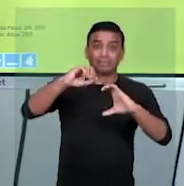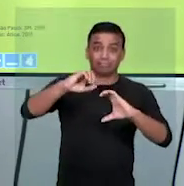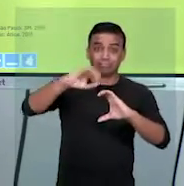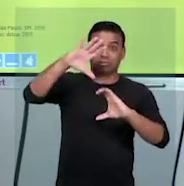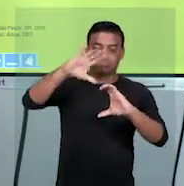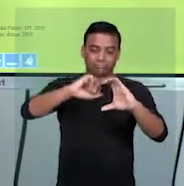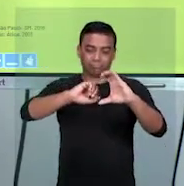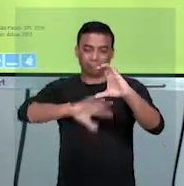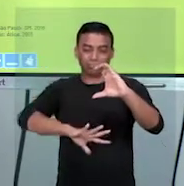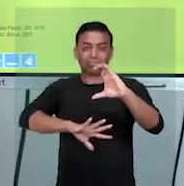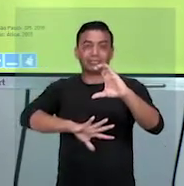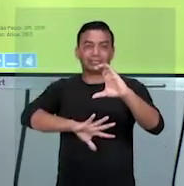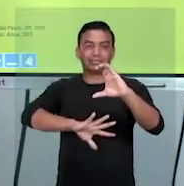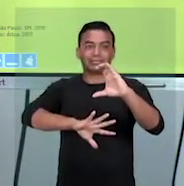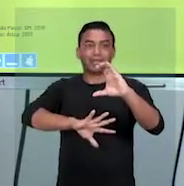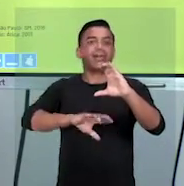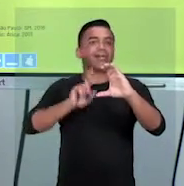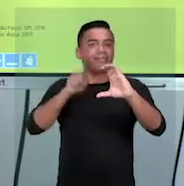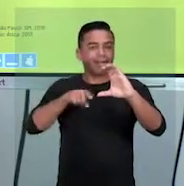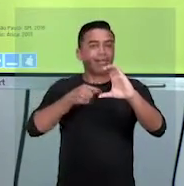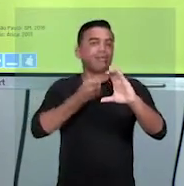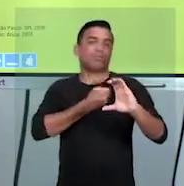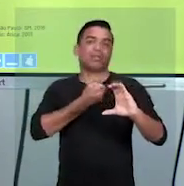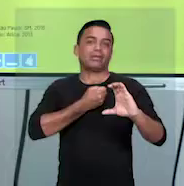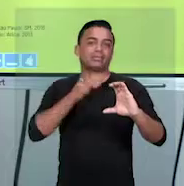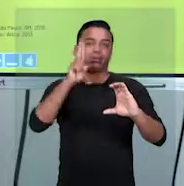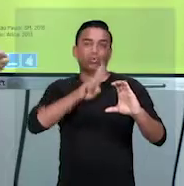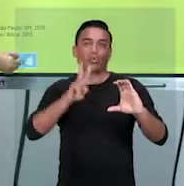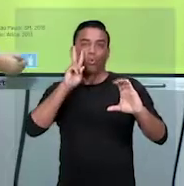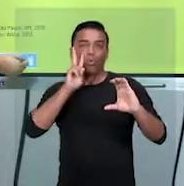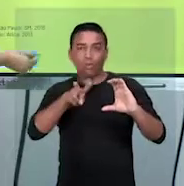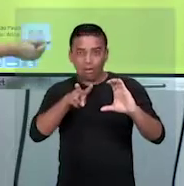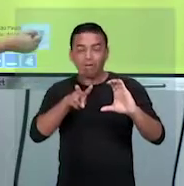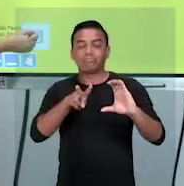essas ramificações, nós vamos usar essa numeração, ok?